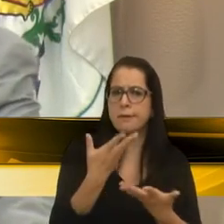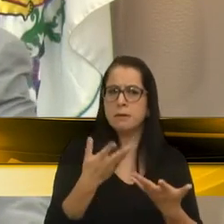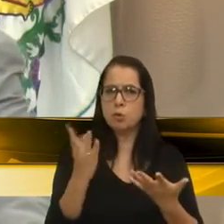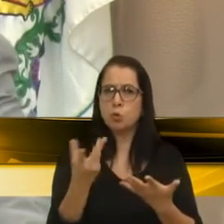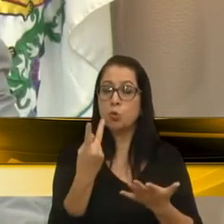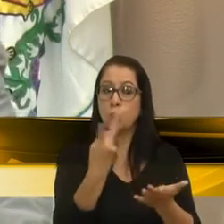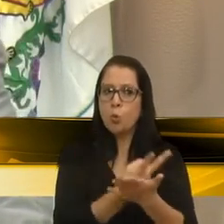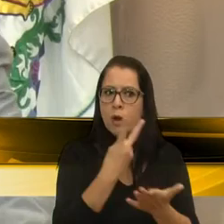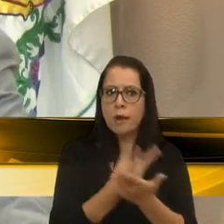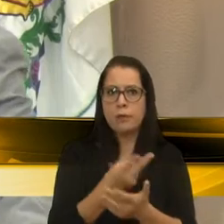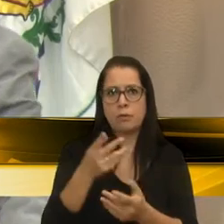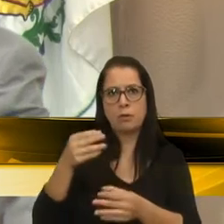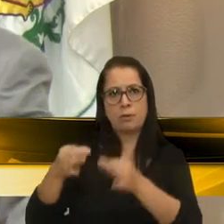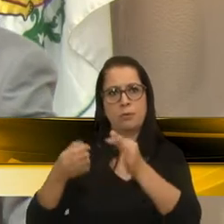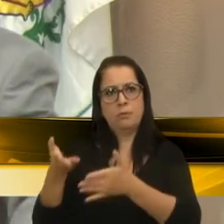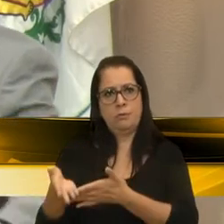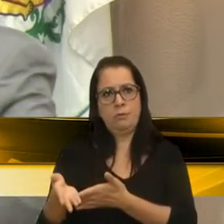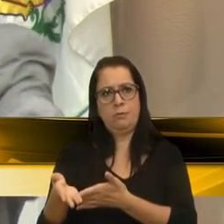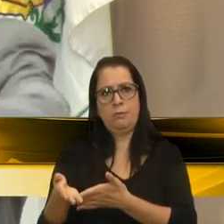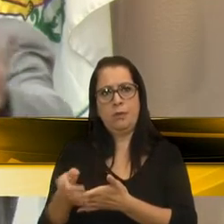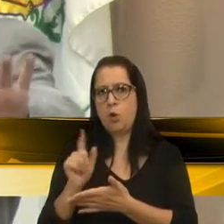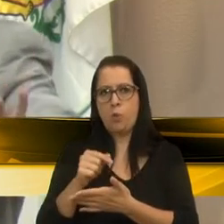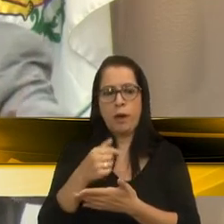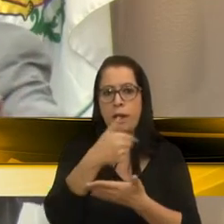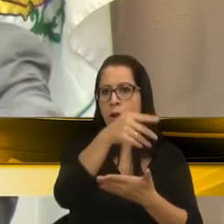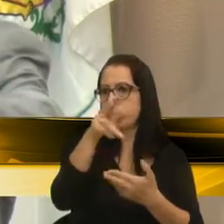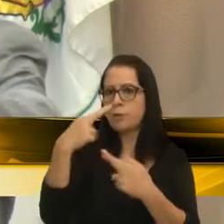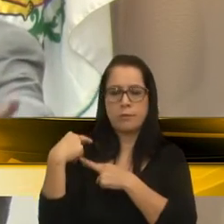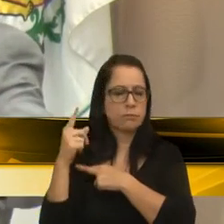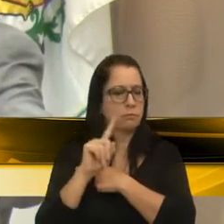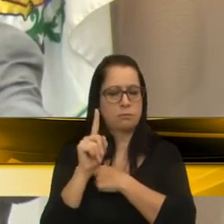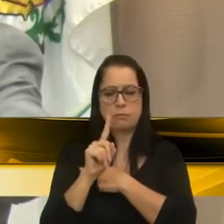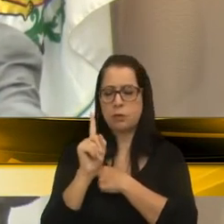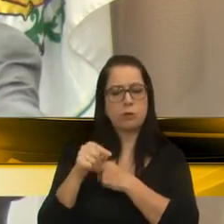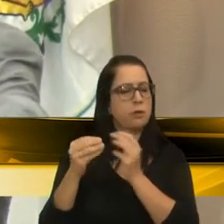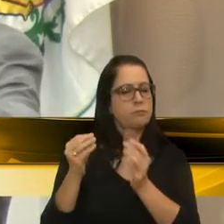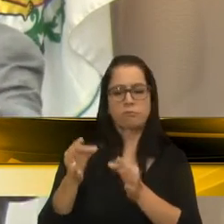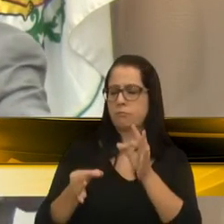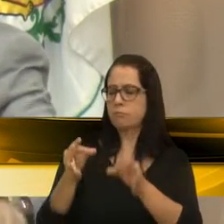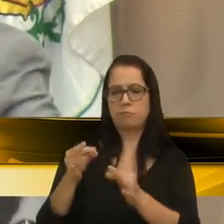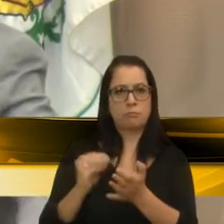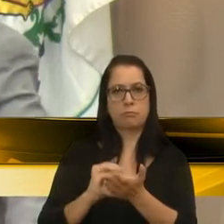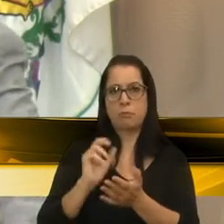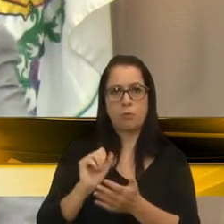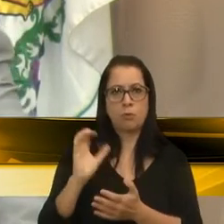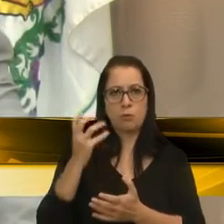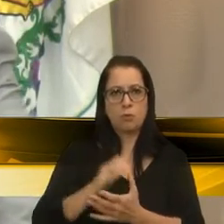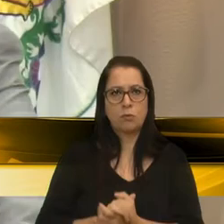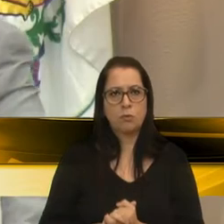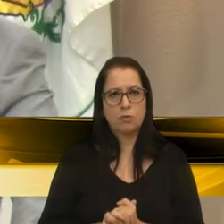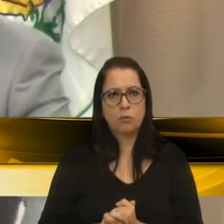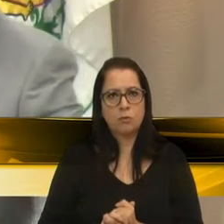do erro do processo. Então não é jogar para os demais. Isso é uma injustiça que o senhor está cometendo e isso não pode acontecer.